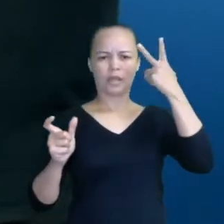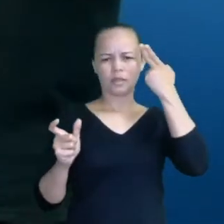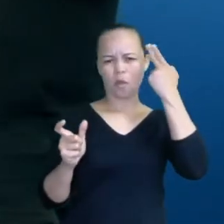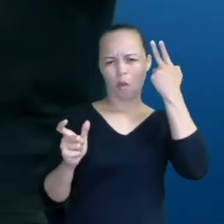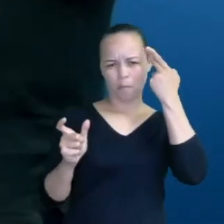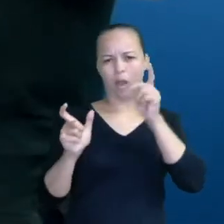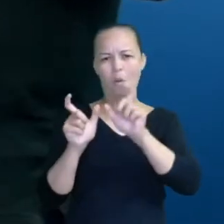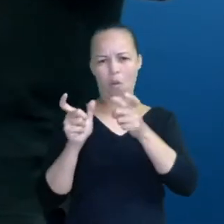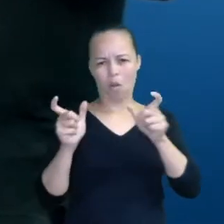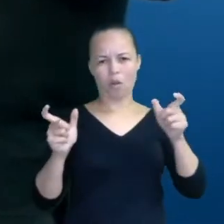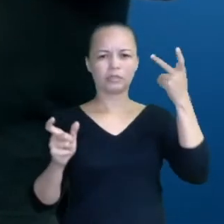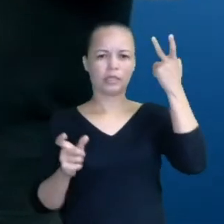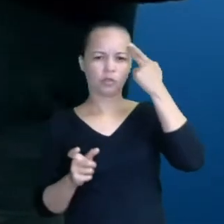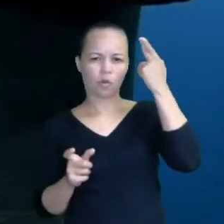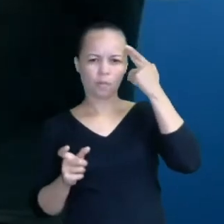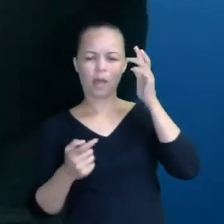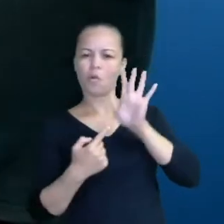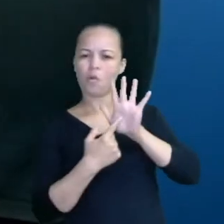frase.